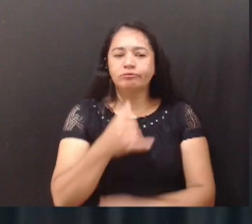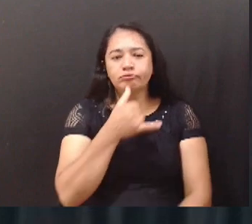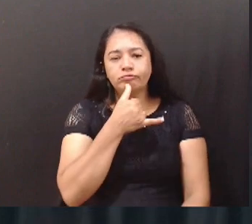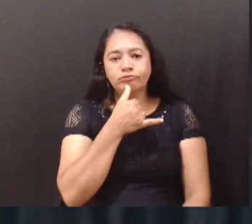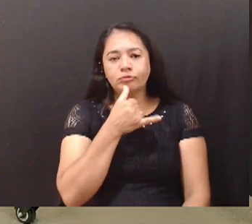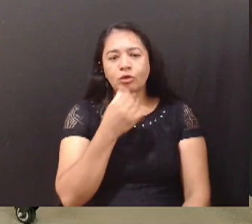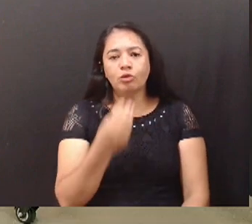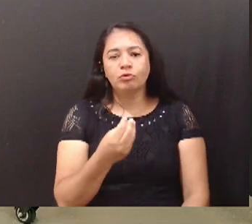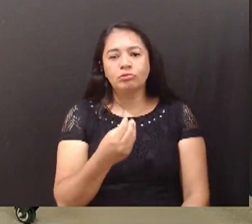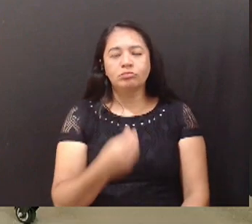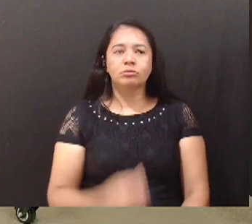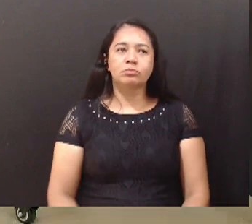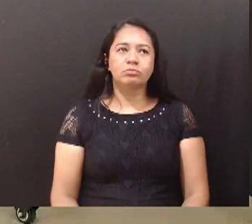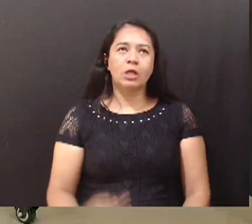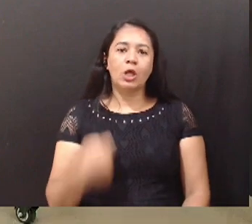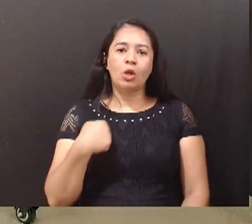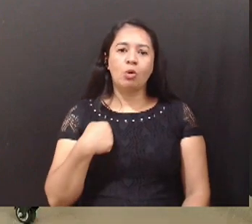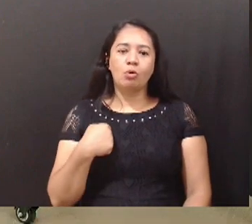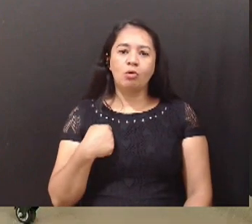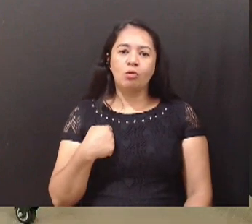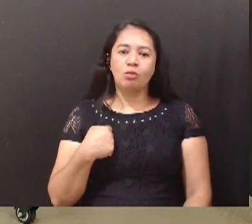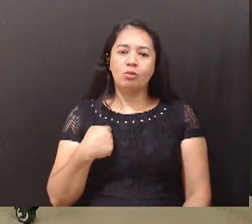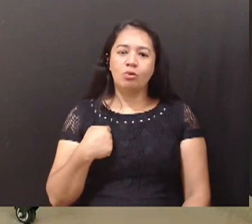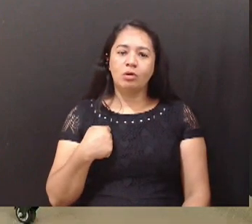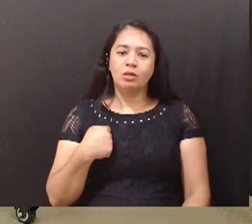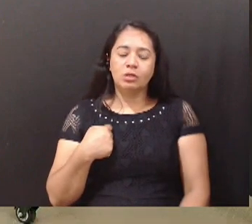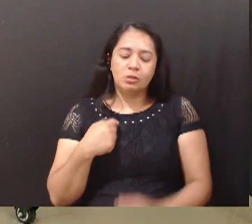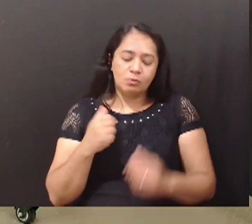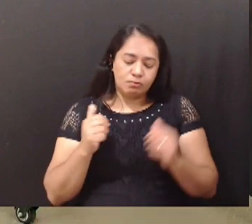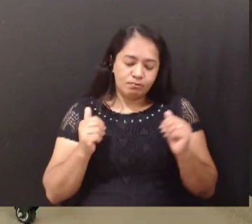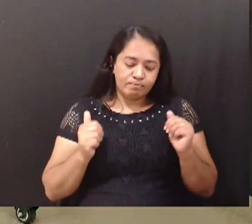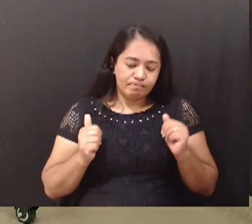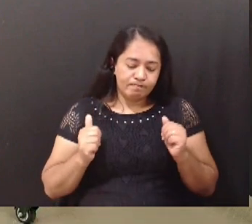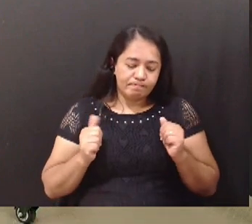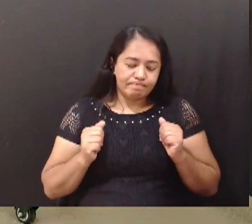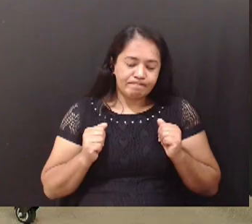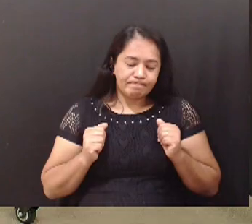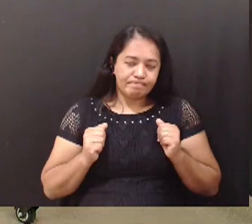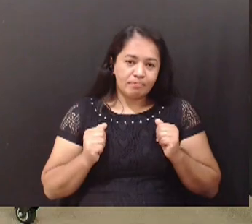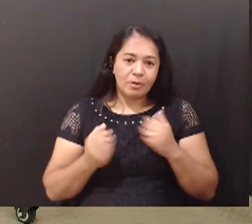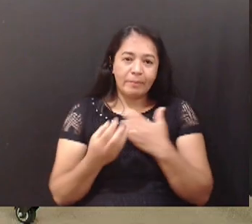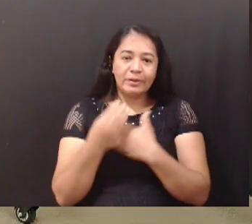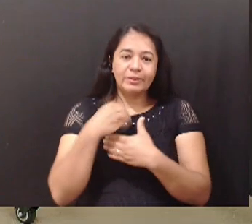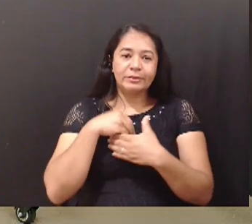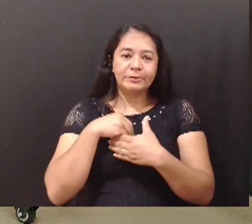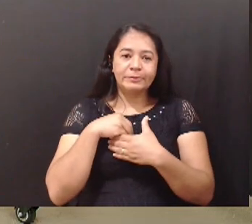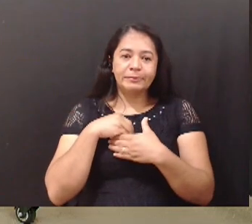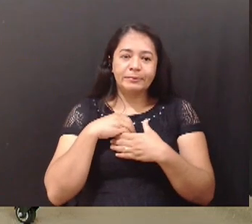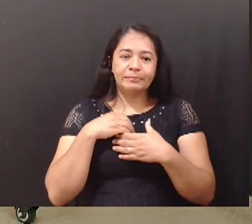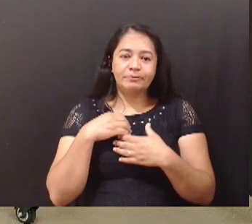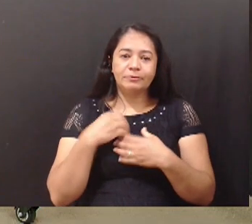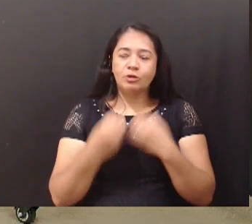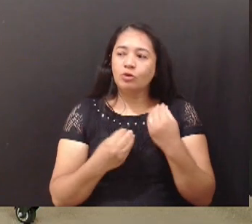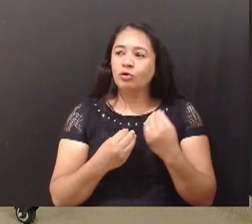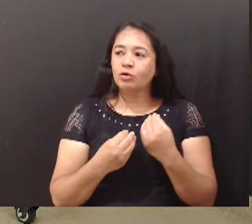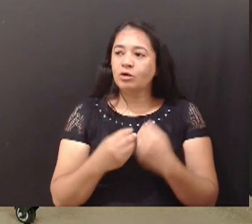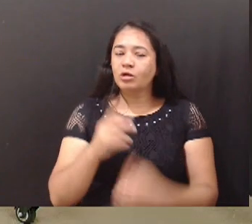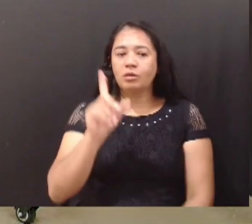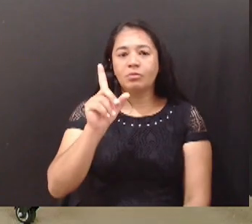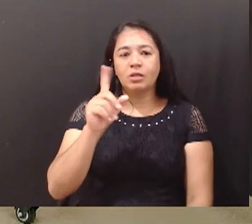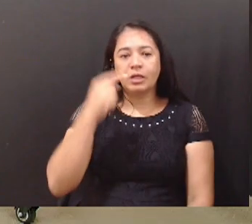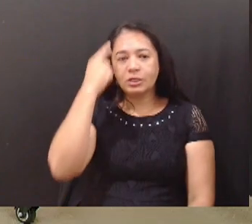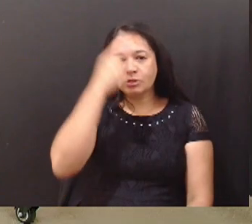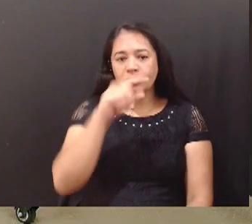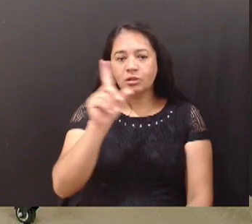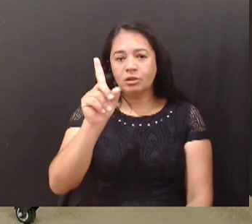Eu fico, tipo, encolhida, eu vou para dentro, eu acho. E aí, como é que fica a sua cabeça?